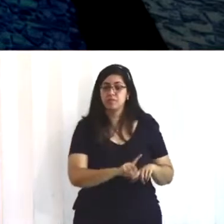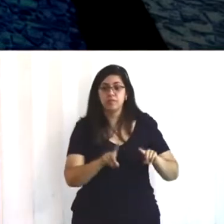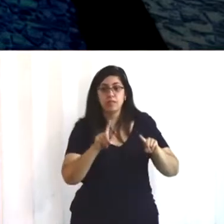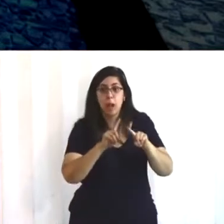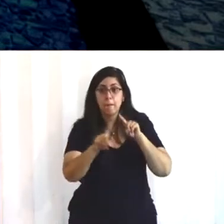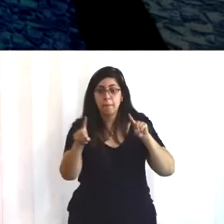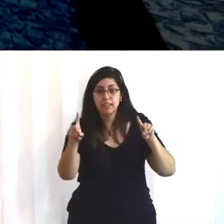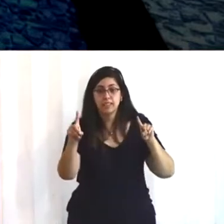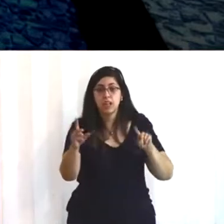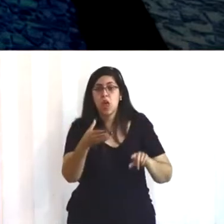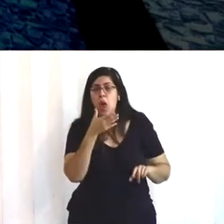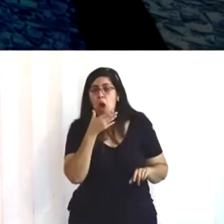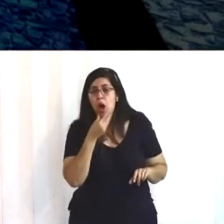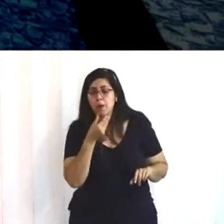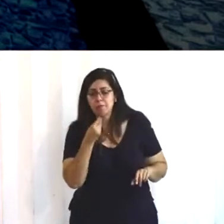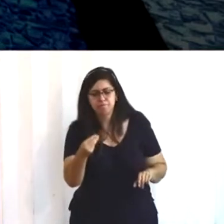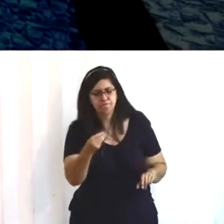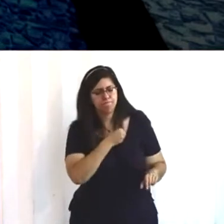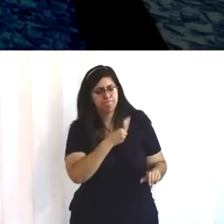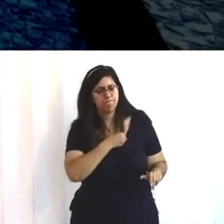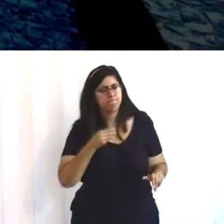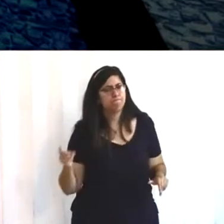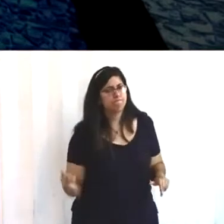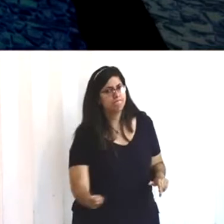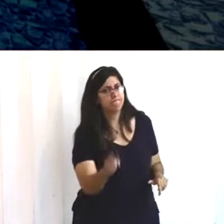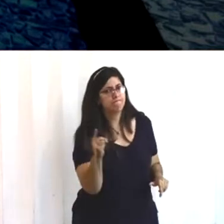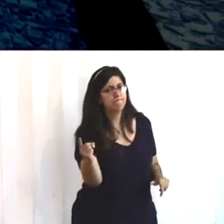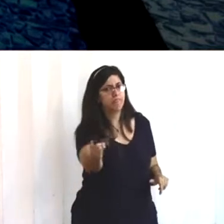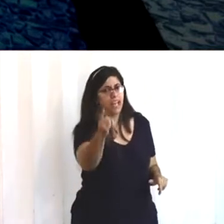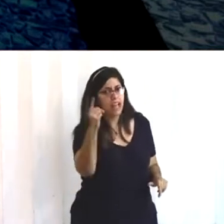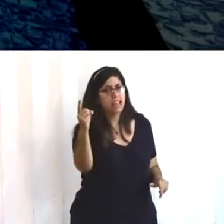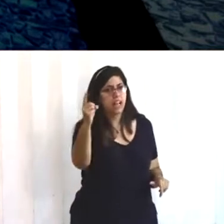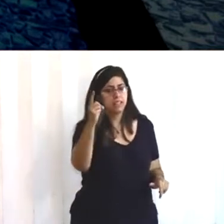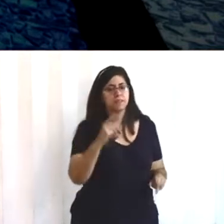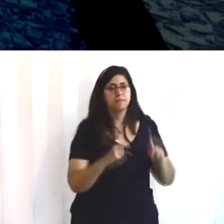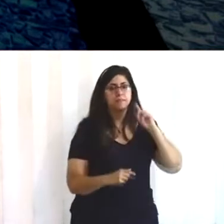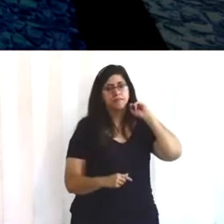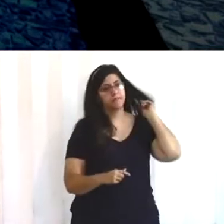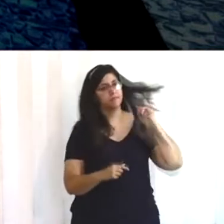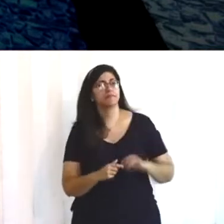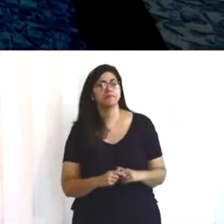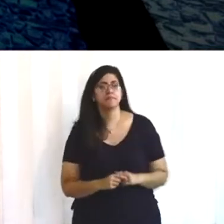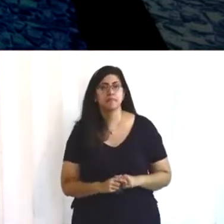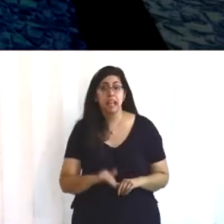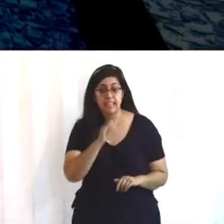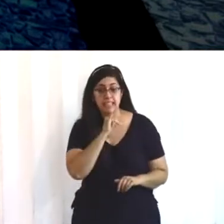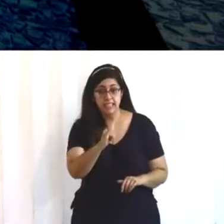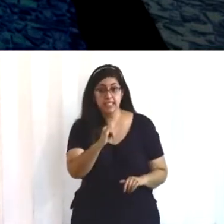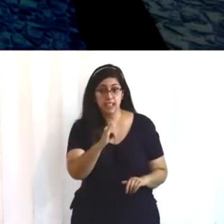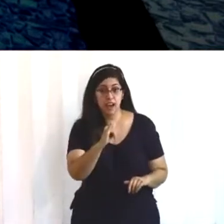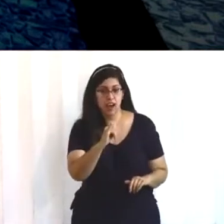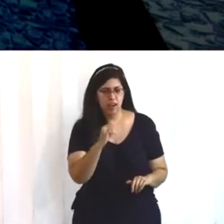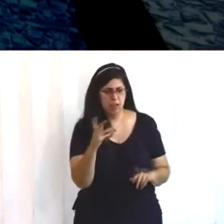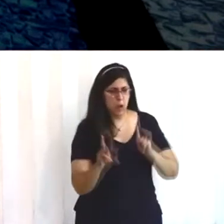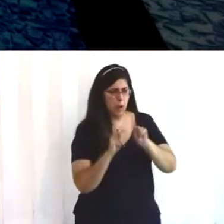é réu de pecado eterno. Isto porque diziam: está possesso de um